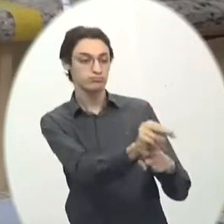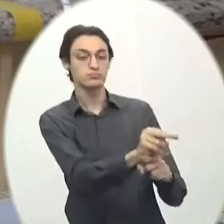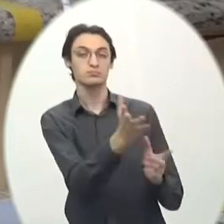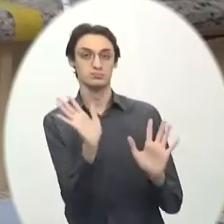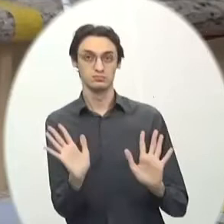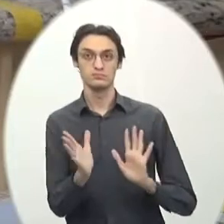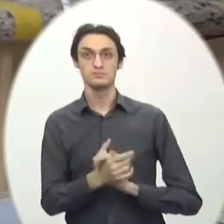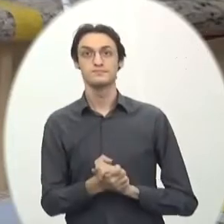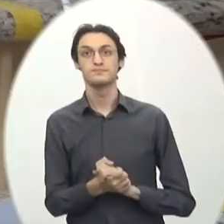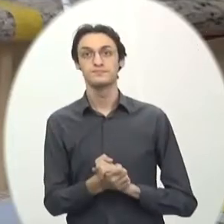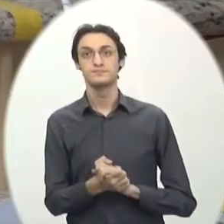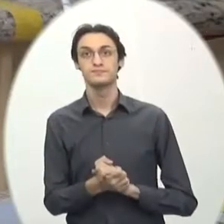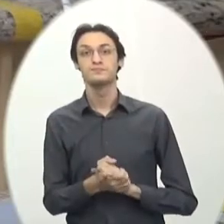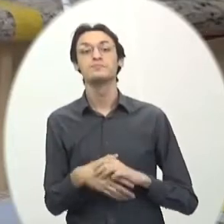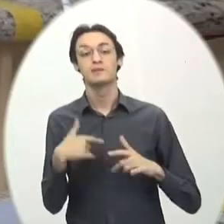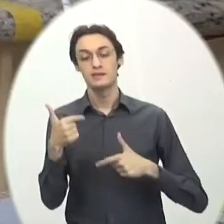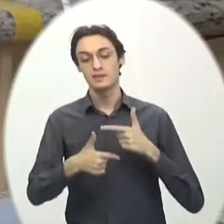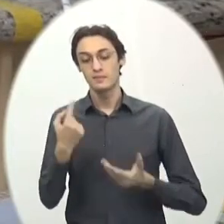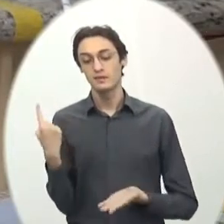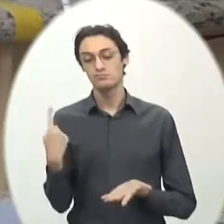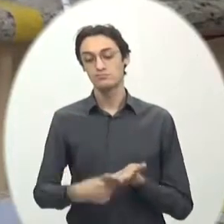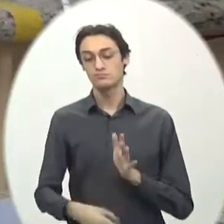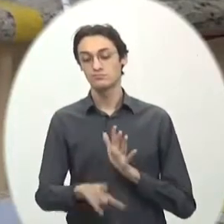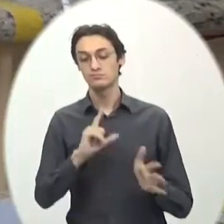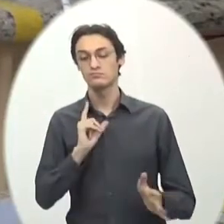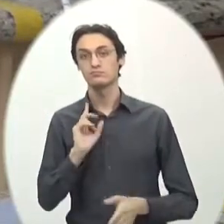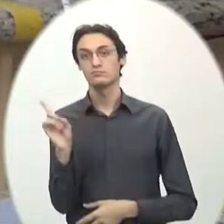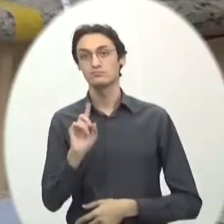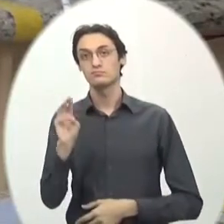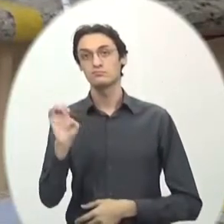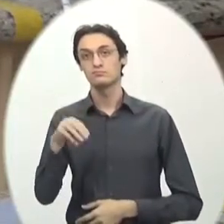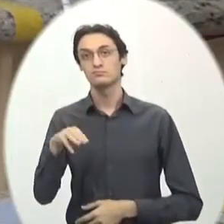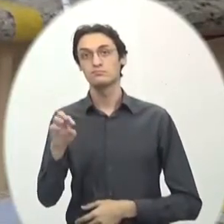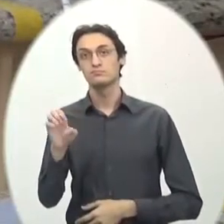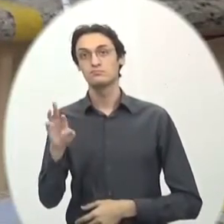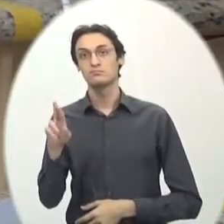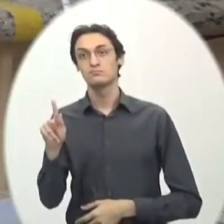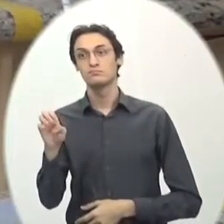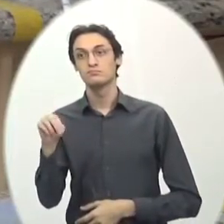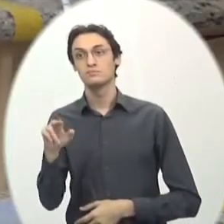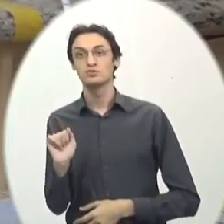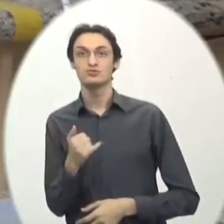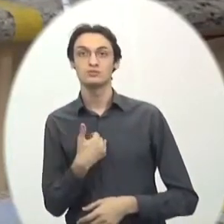porque isso? Porque são trabalhos agendados sempre. Não se trata de emergência, não tem por que eu manter uma escala na